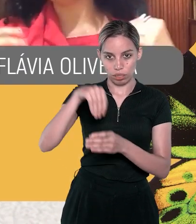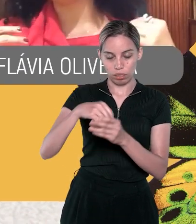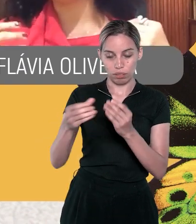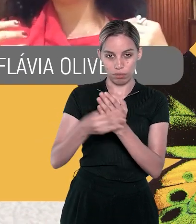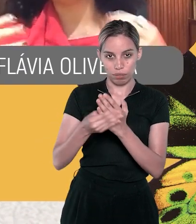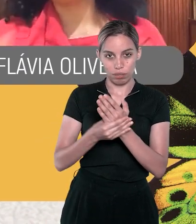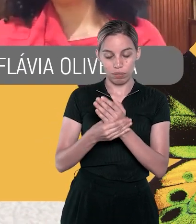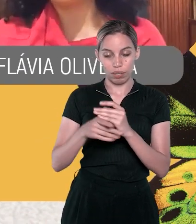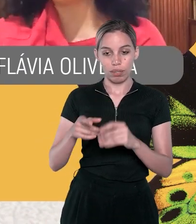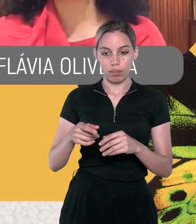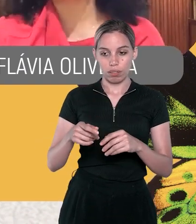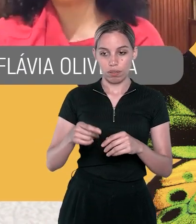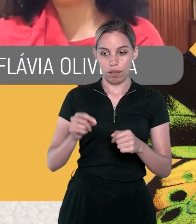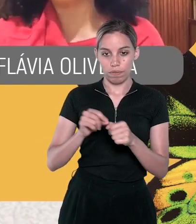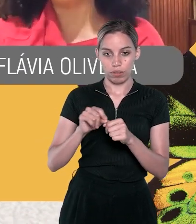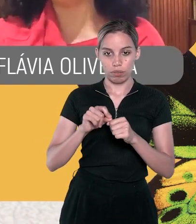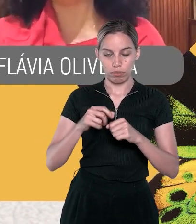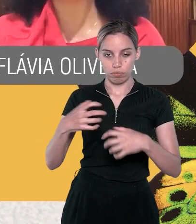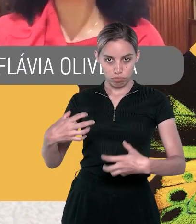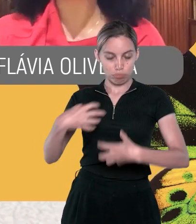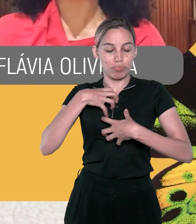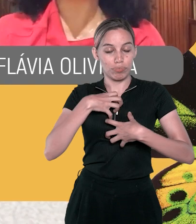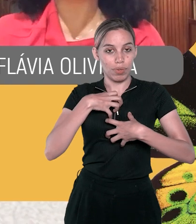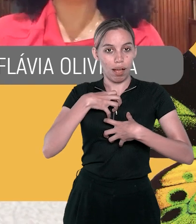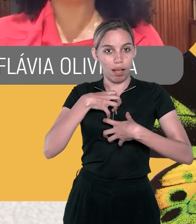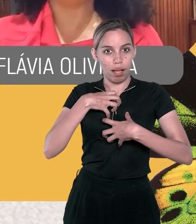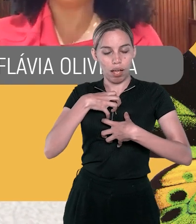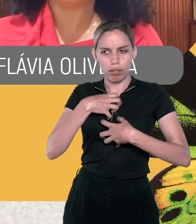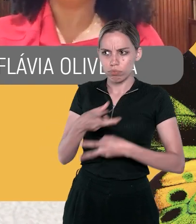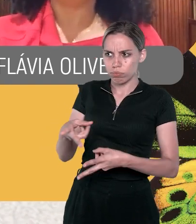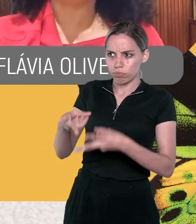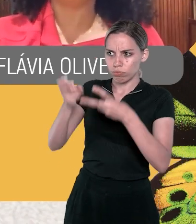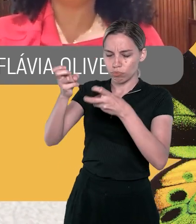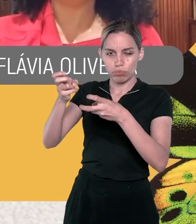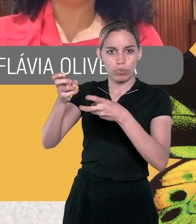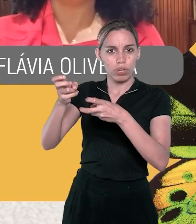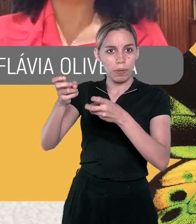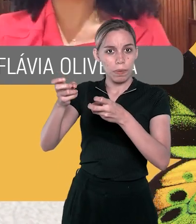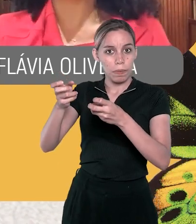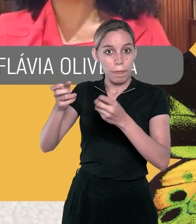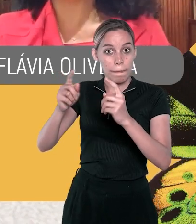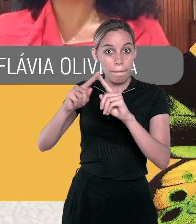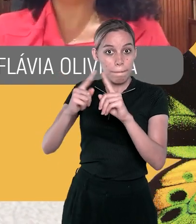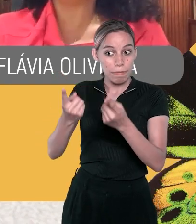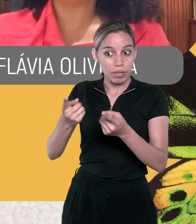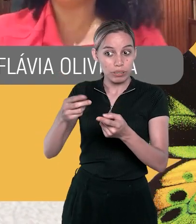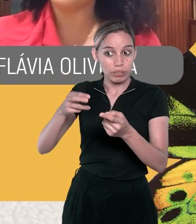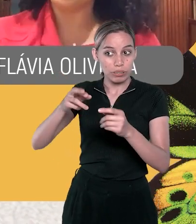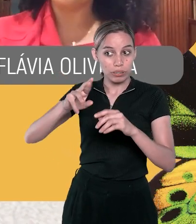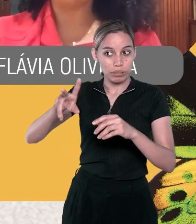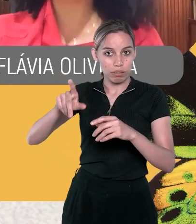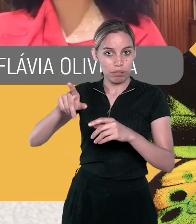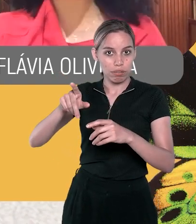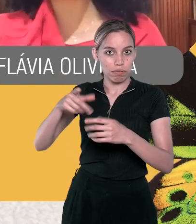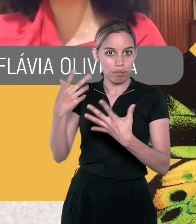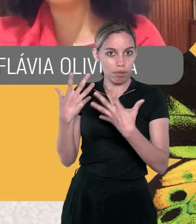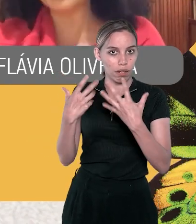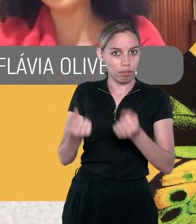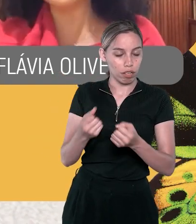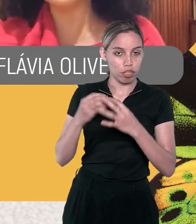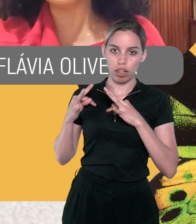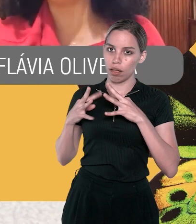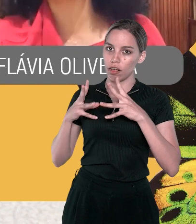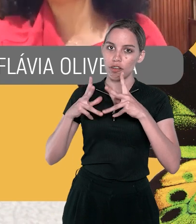impressão imediata e que não necessariamente é reconhecida por todo